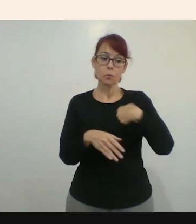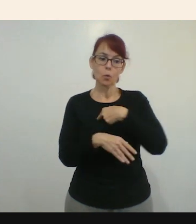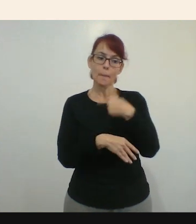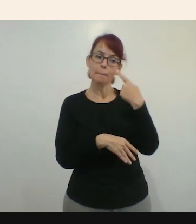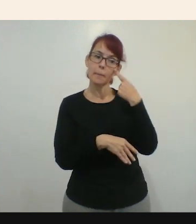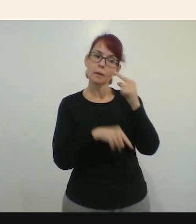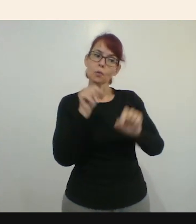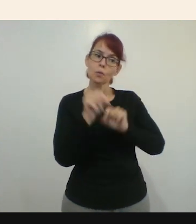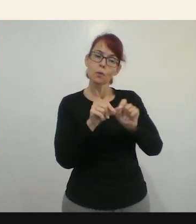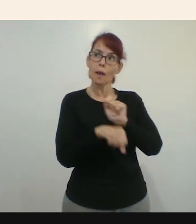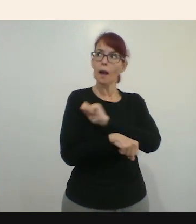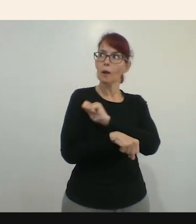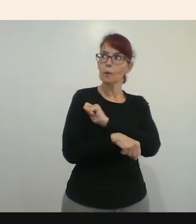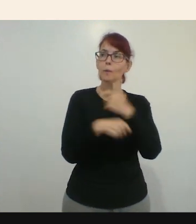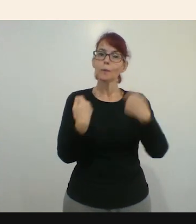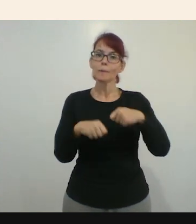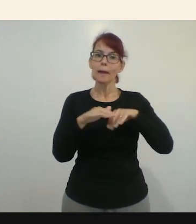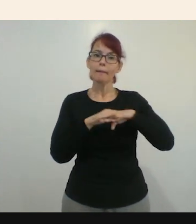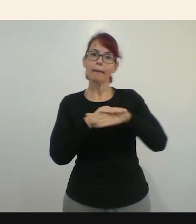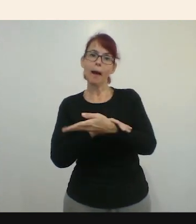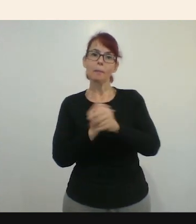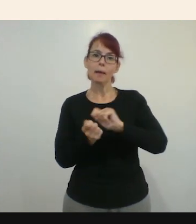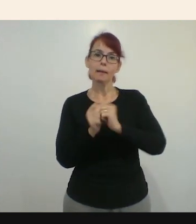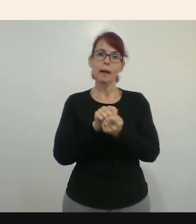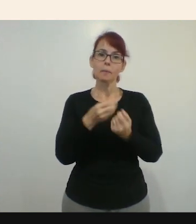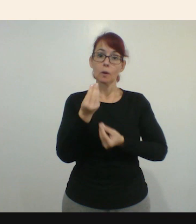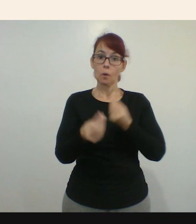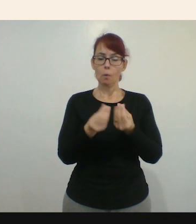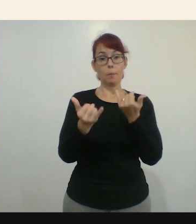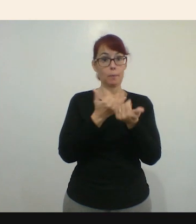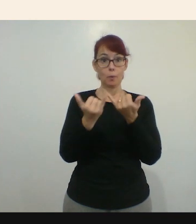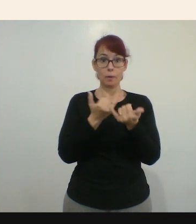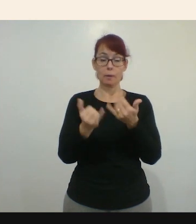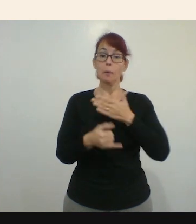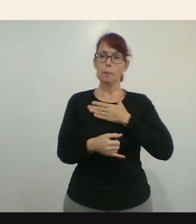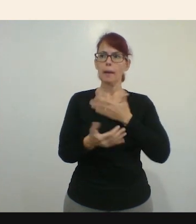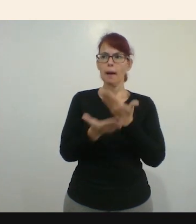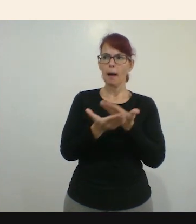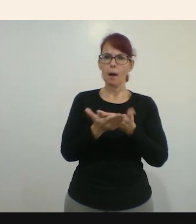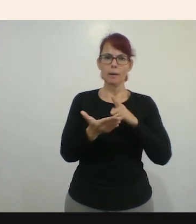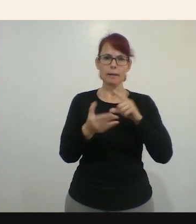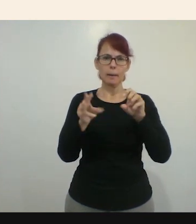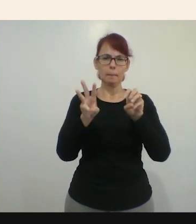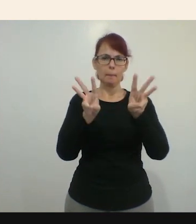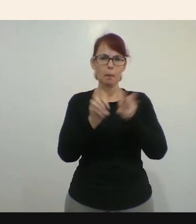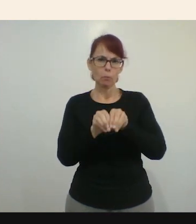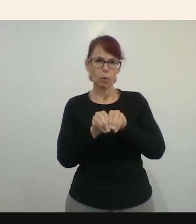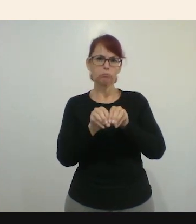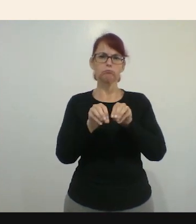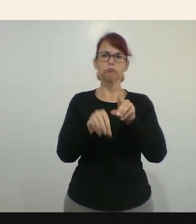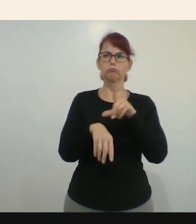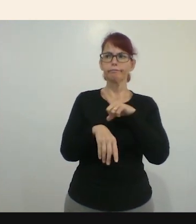vai pensar o que esse estudante precisa de adaptação para esses materiais. Por exemplo, eu apresento as minhas aulas com PowerPoint, eu